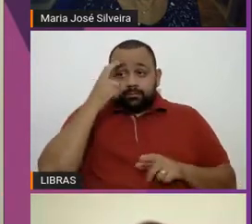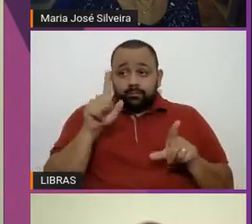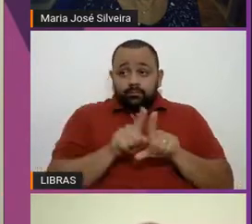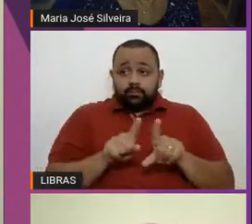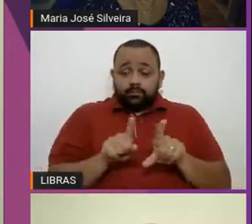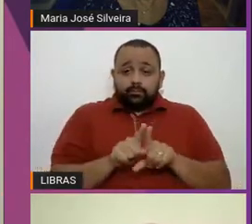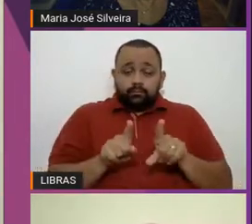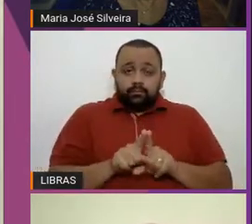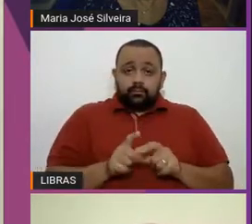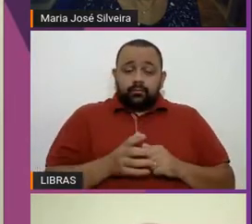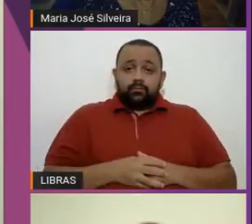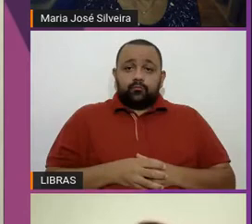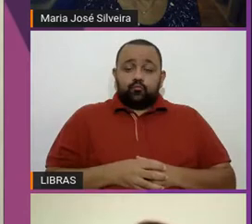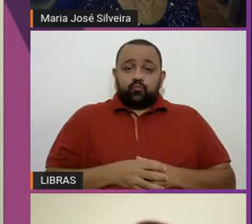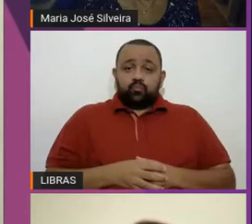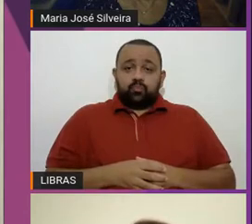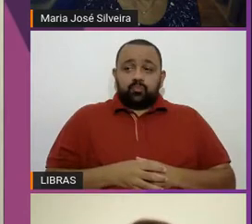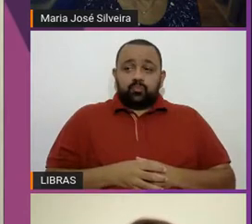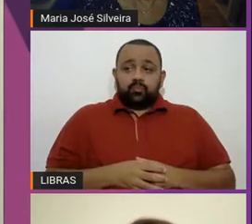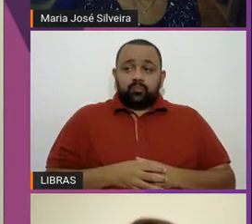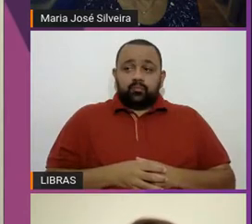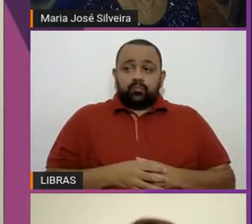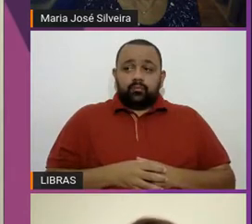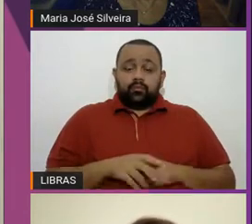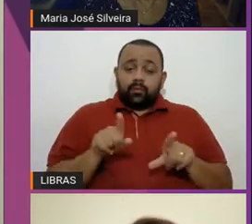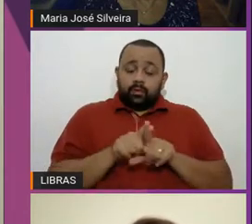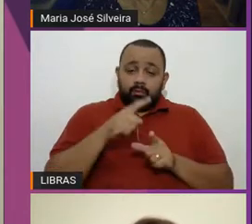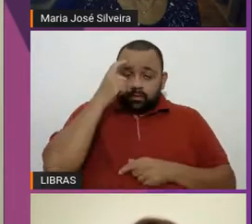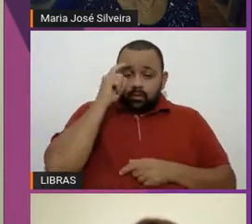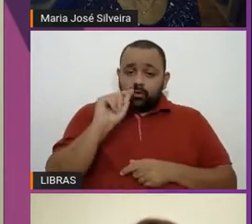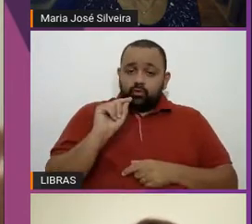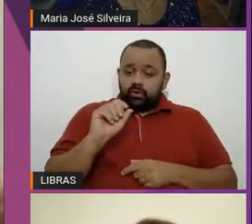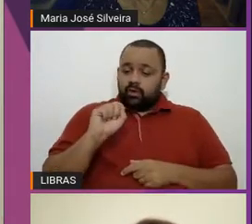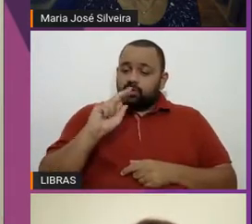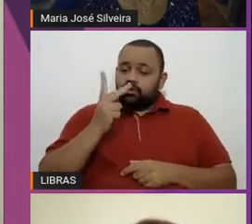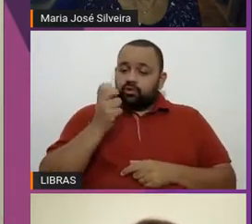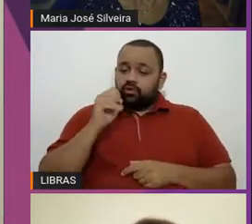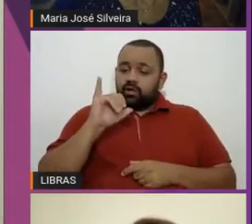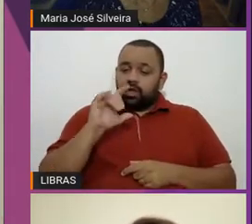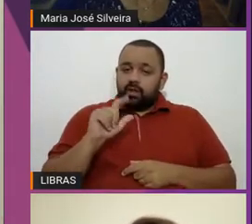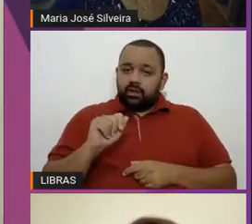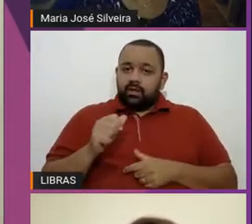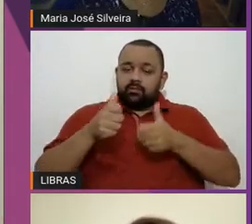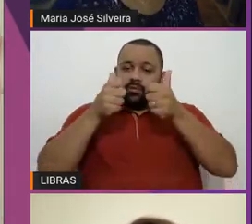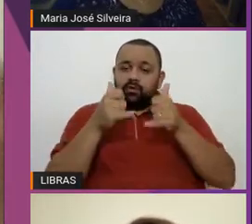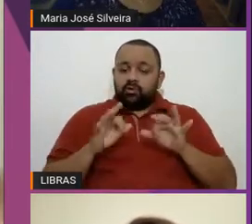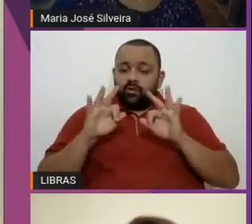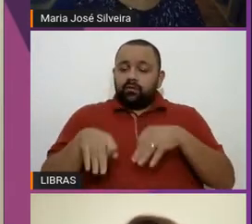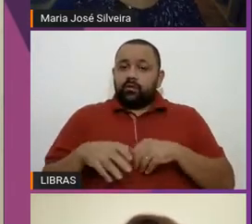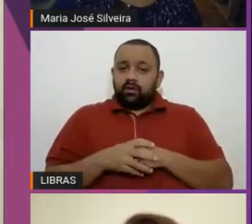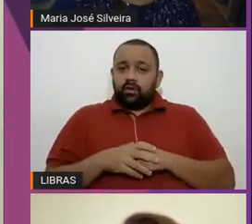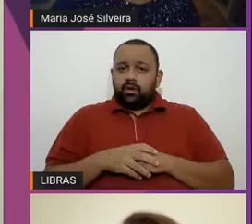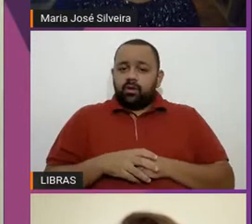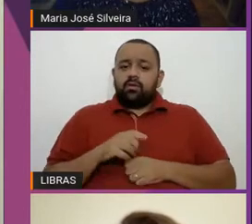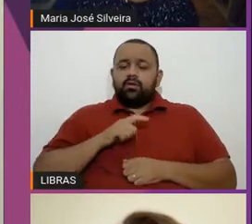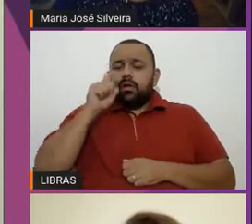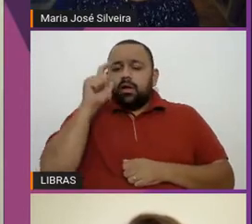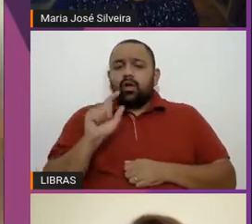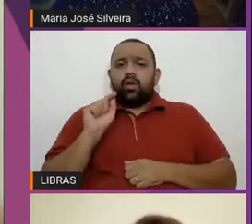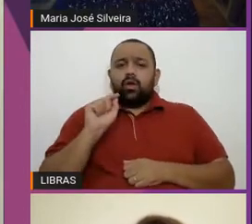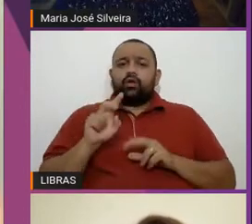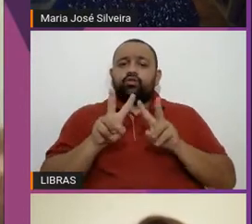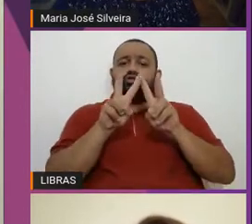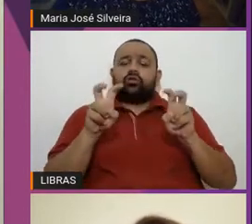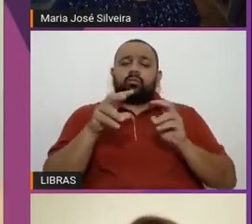pensando pensando um pouco a cena falou agora no Sininho e me interessa muito essa Mistura